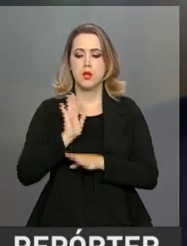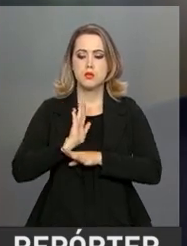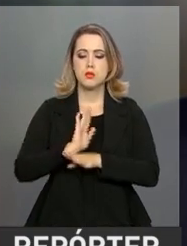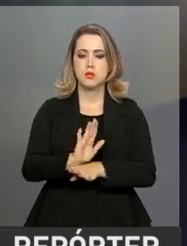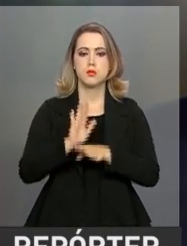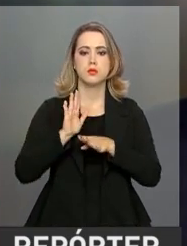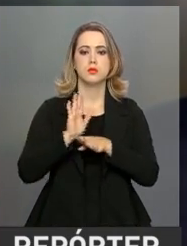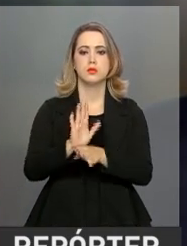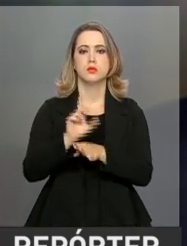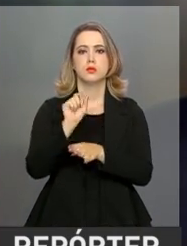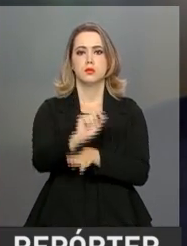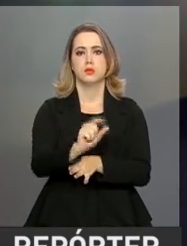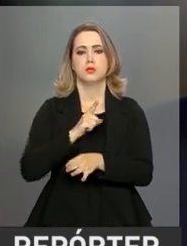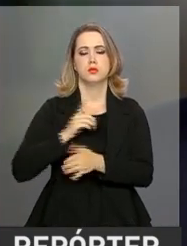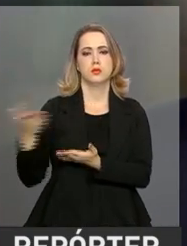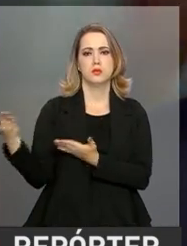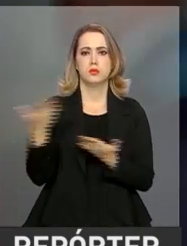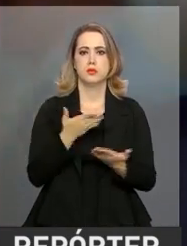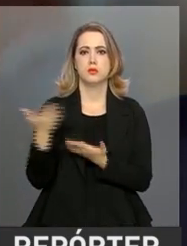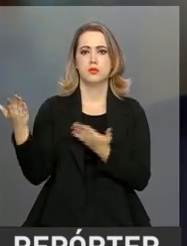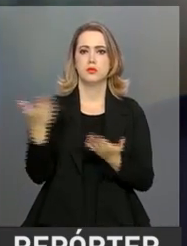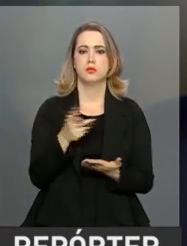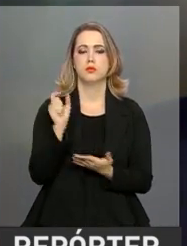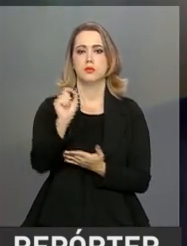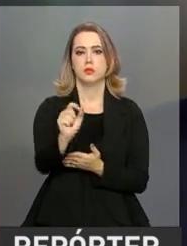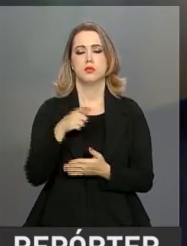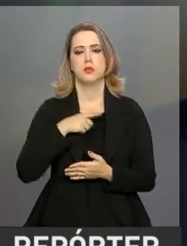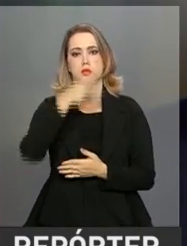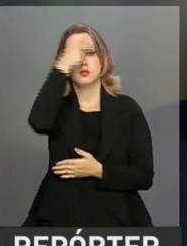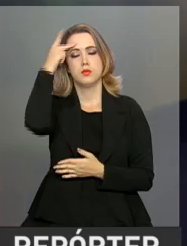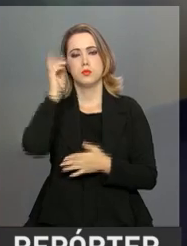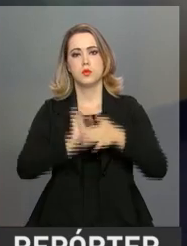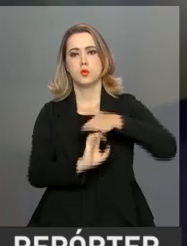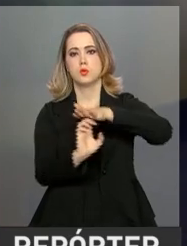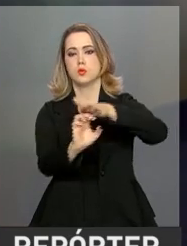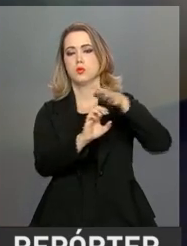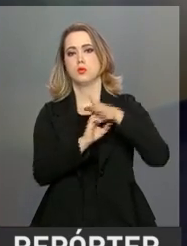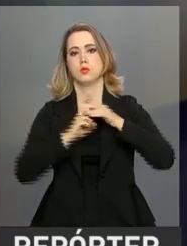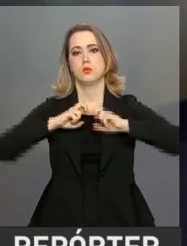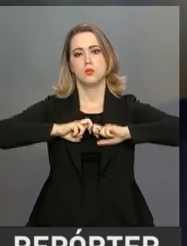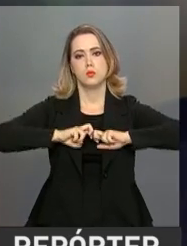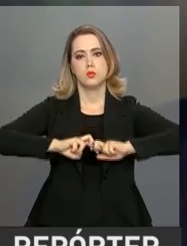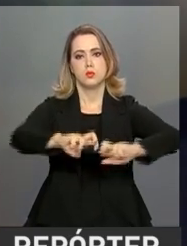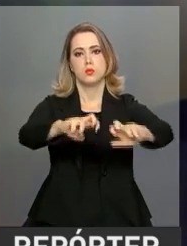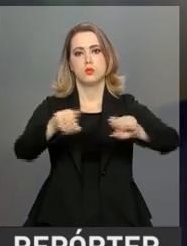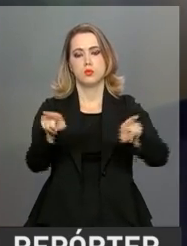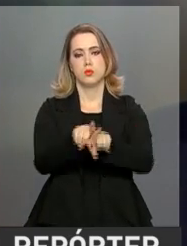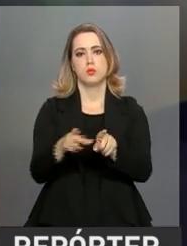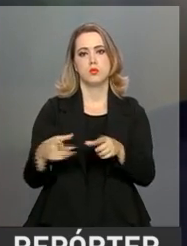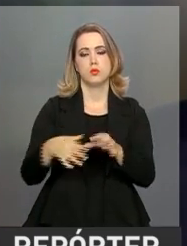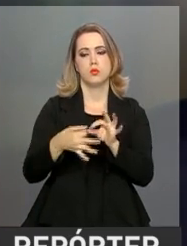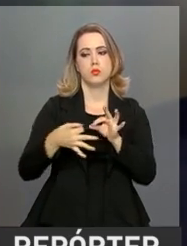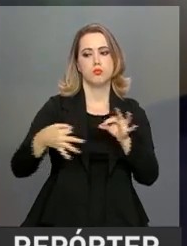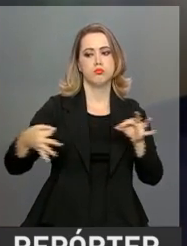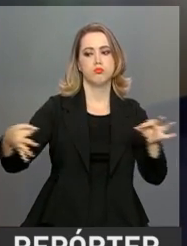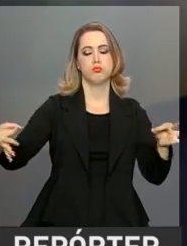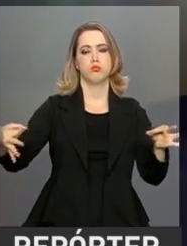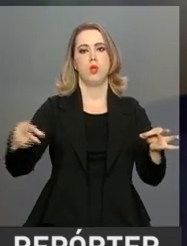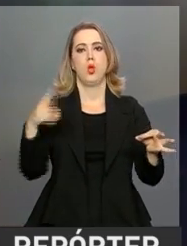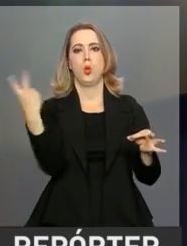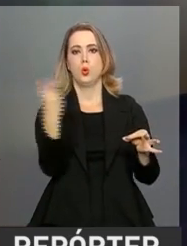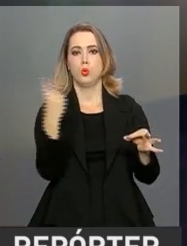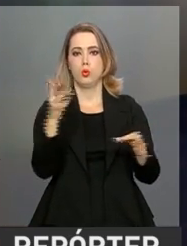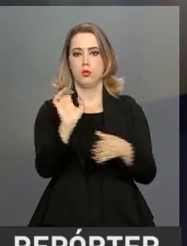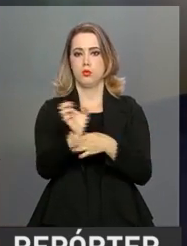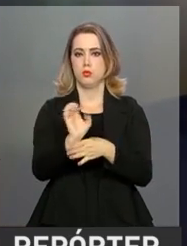apoiamento dele para trazer empresários e fazer a construção da ferrovia Ferrogrão, que liga desde Sinop até Miritituba, onde